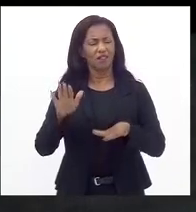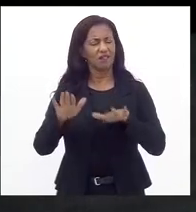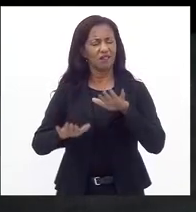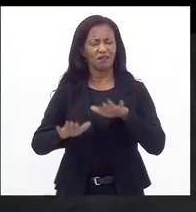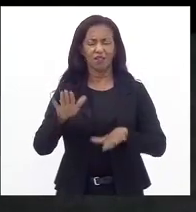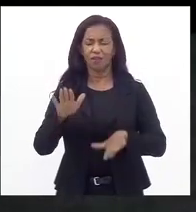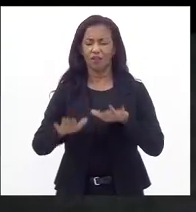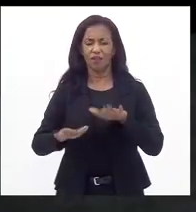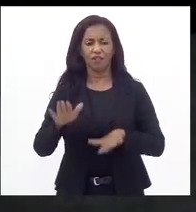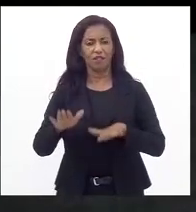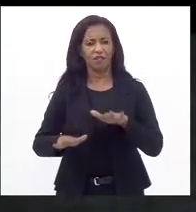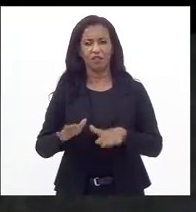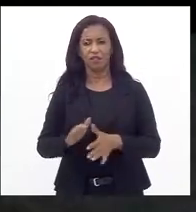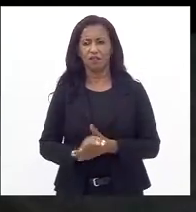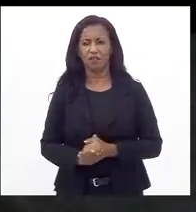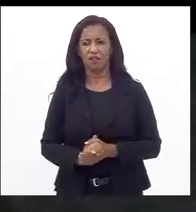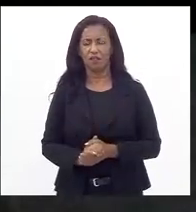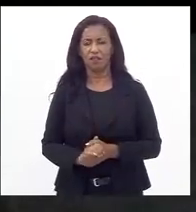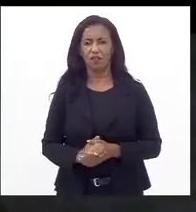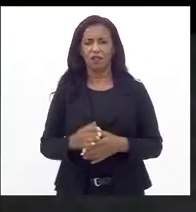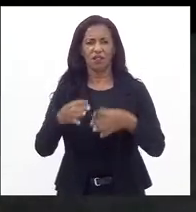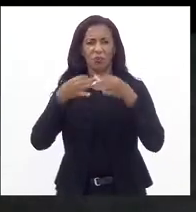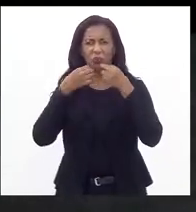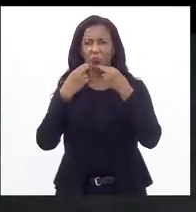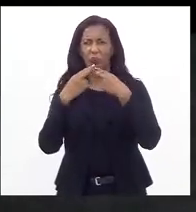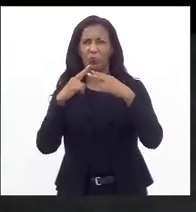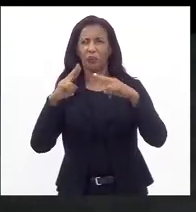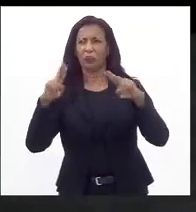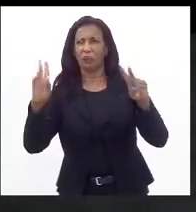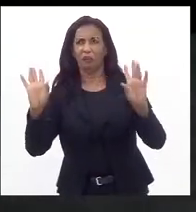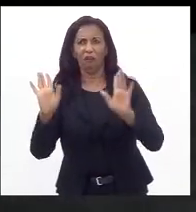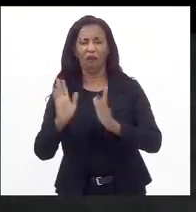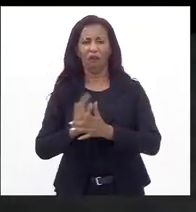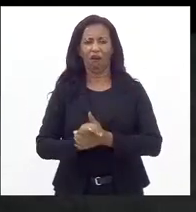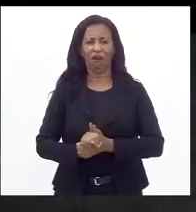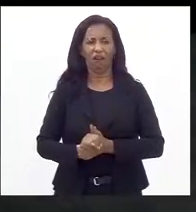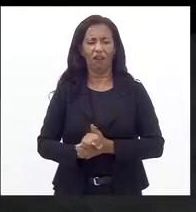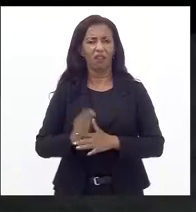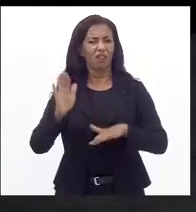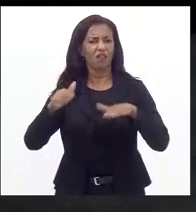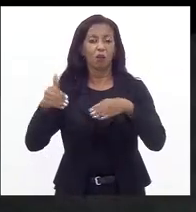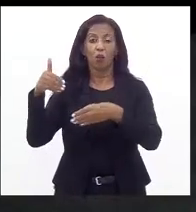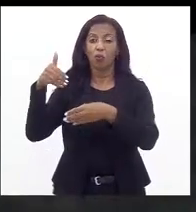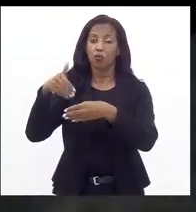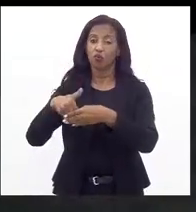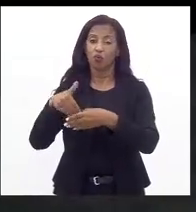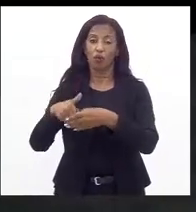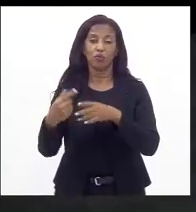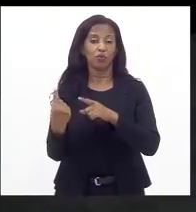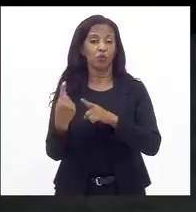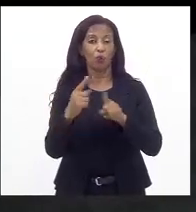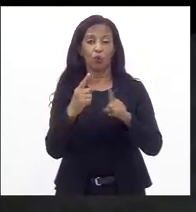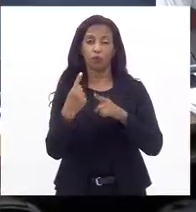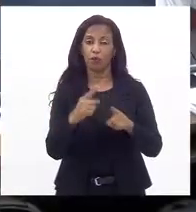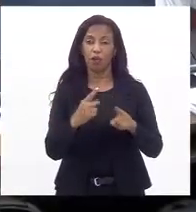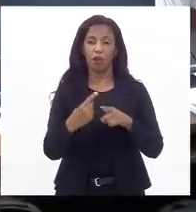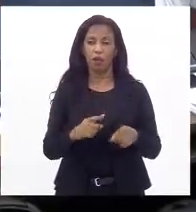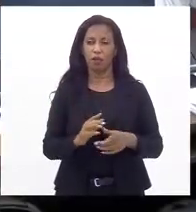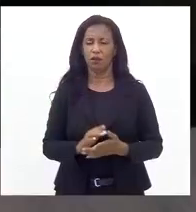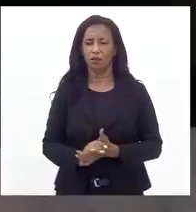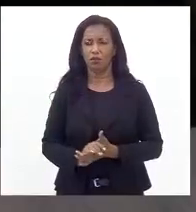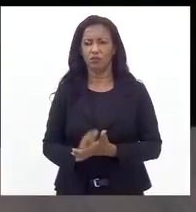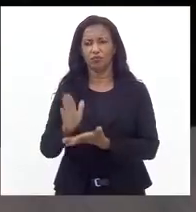independente das várias independente dos votos contrários de